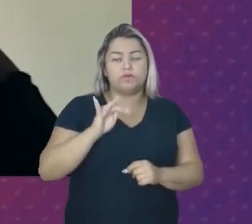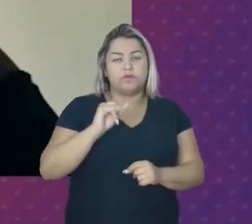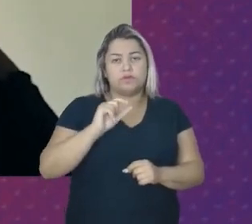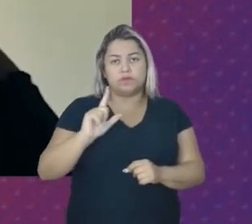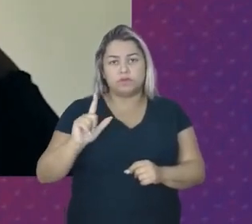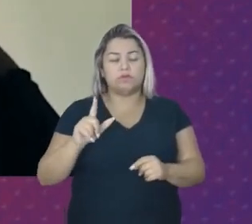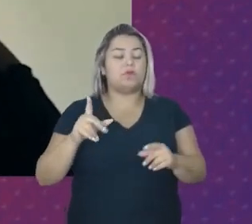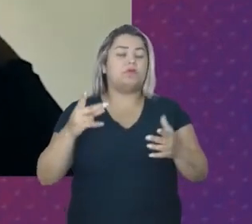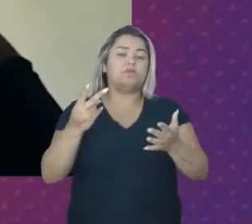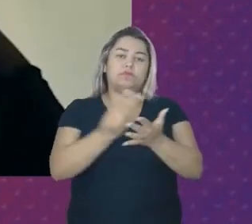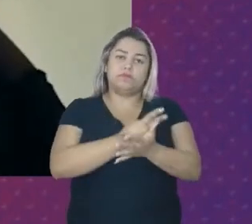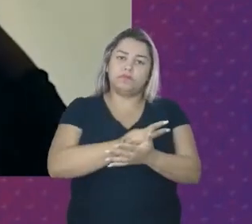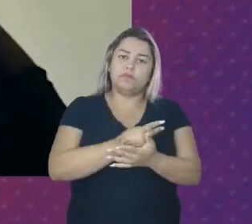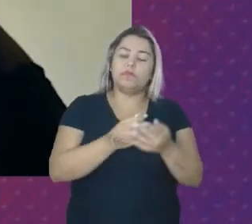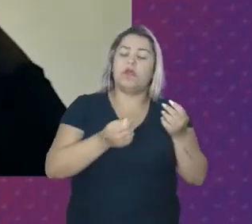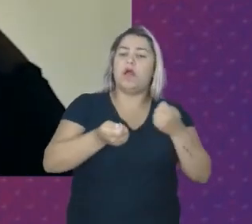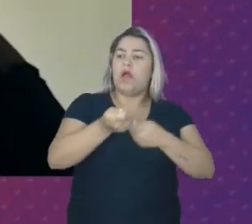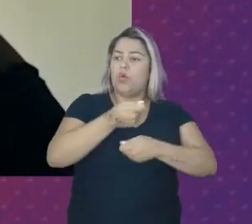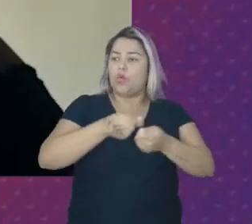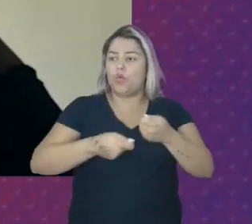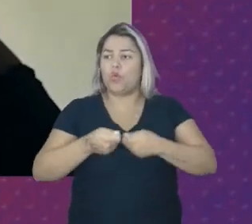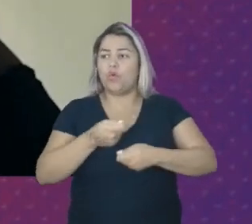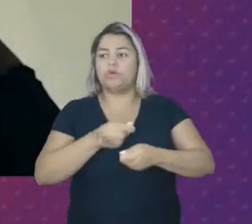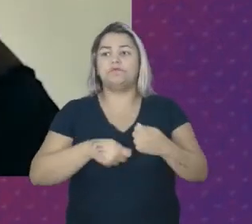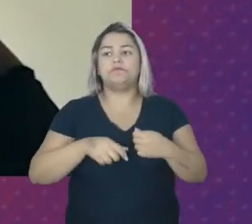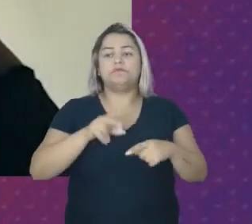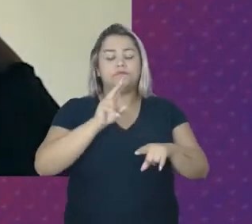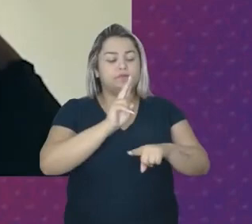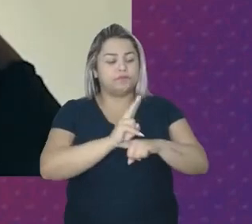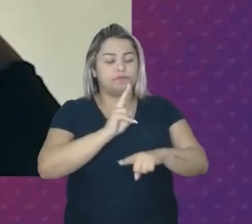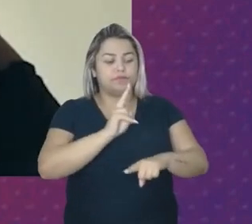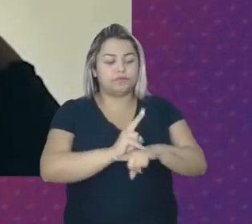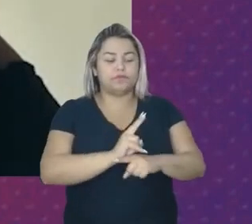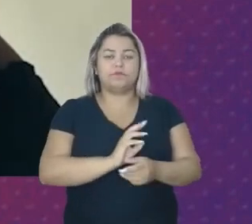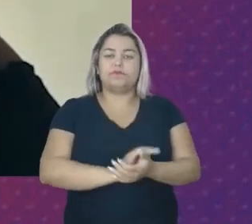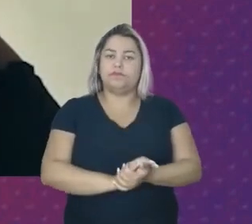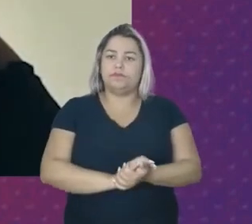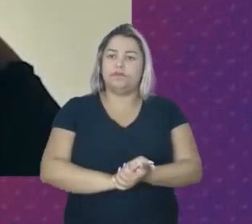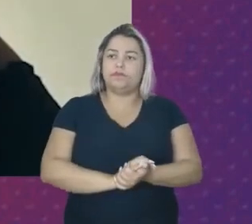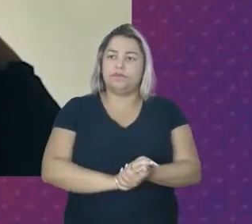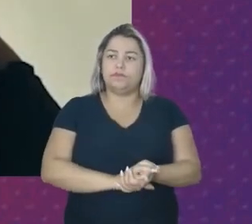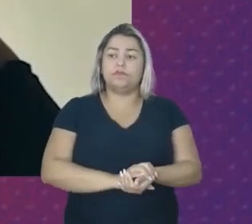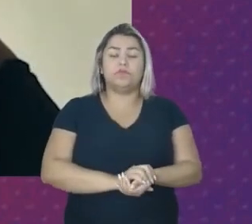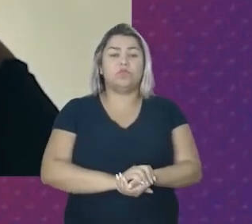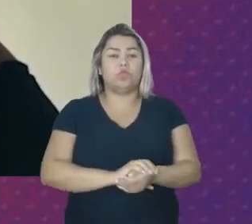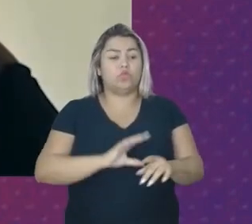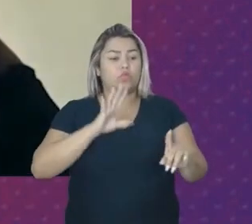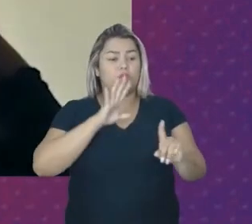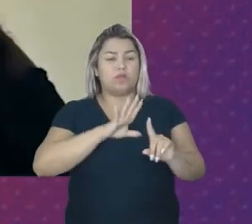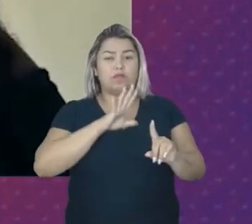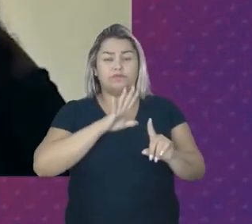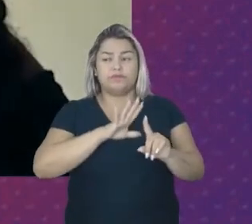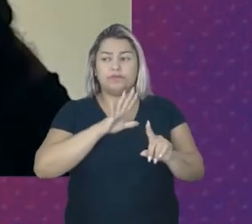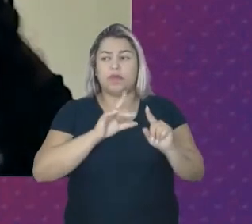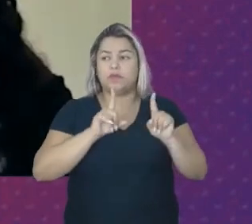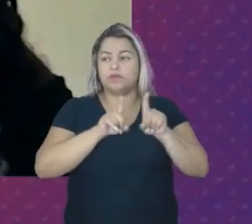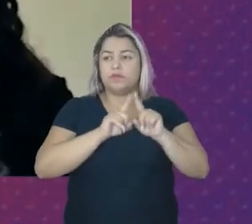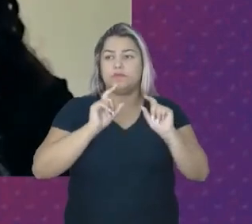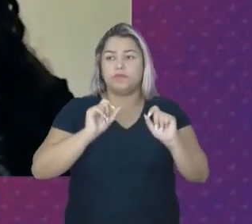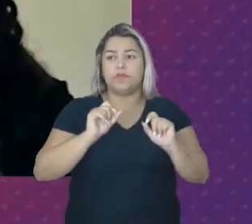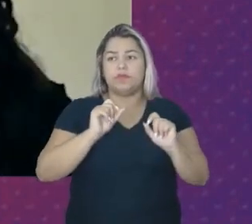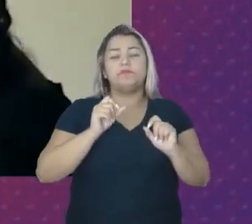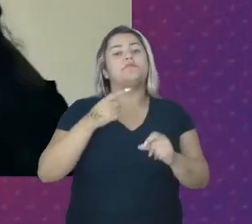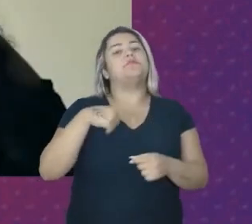acontecendo na economia, por que que a gente tem que defender o nosso ministro Haddad dos ataques do mercado, na hora da gente entender